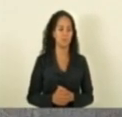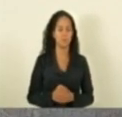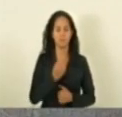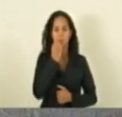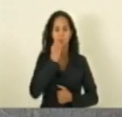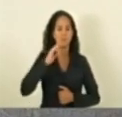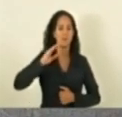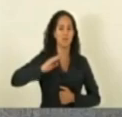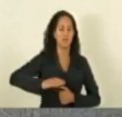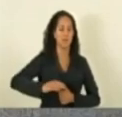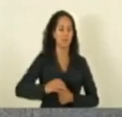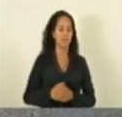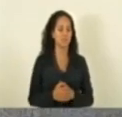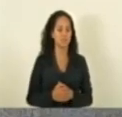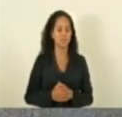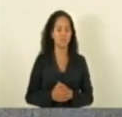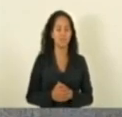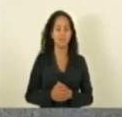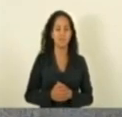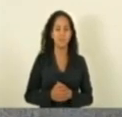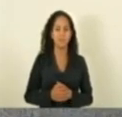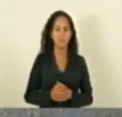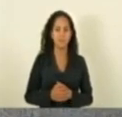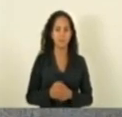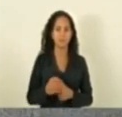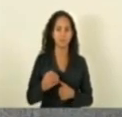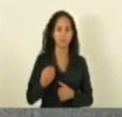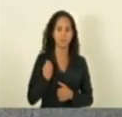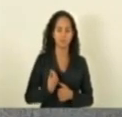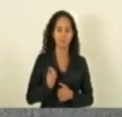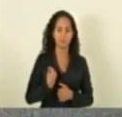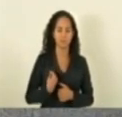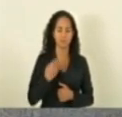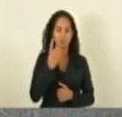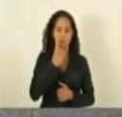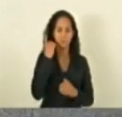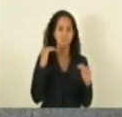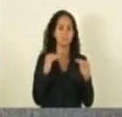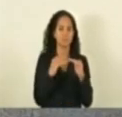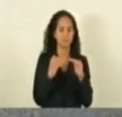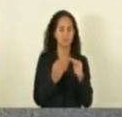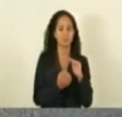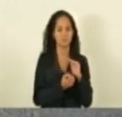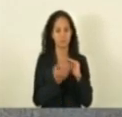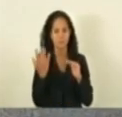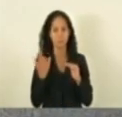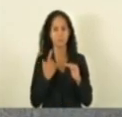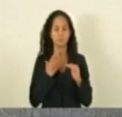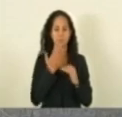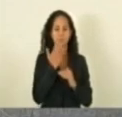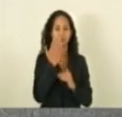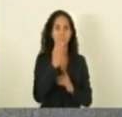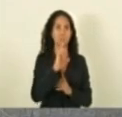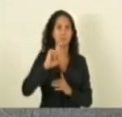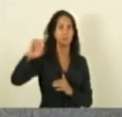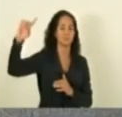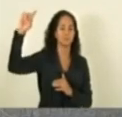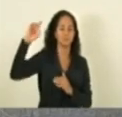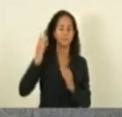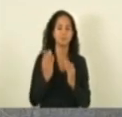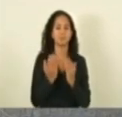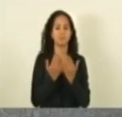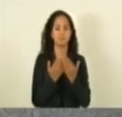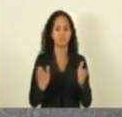Boa tarde a todos e a todas. Havendo quórum, invocando a proteção de Deus, declaro aberta